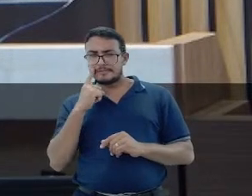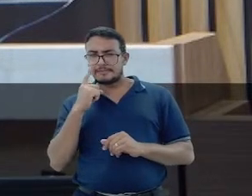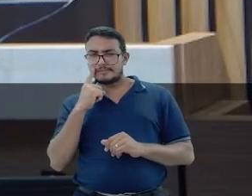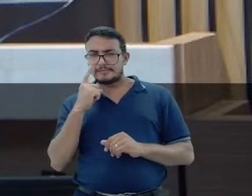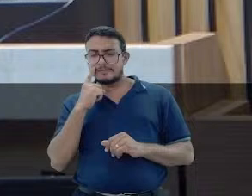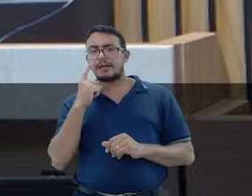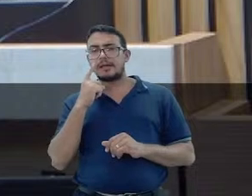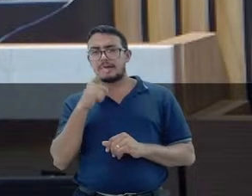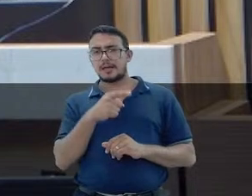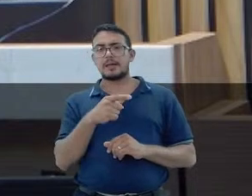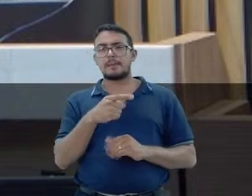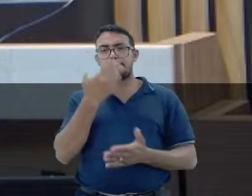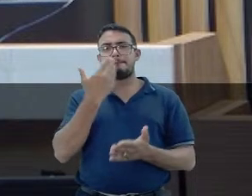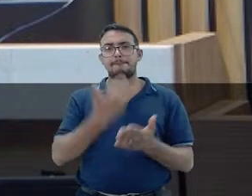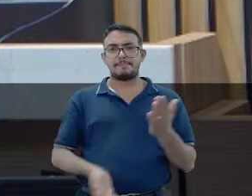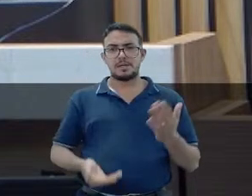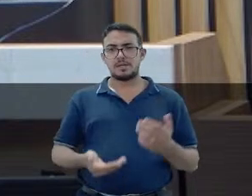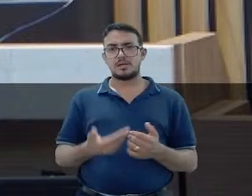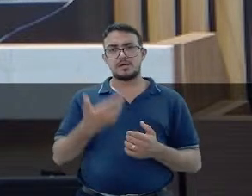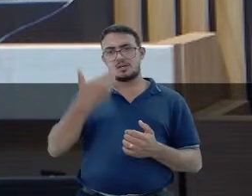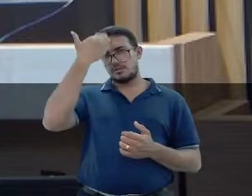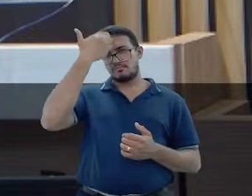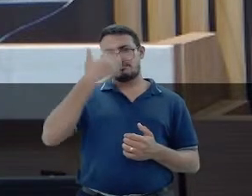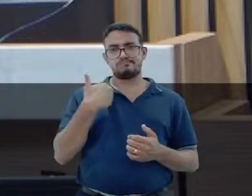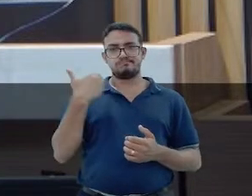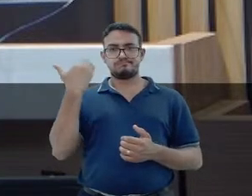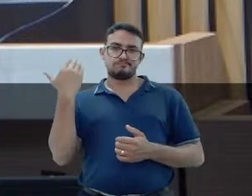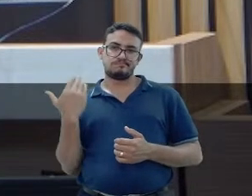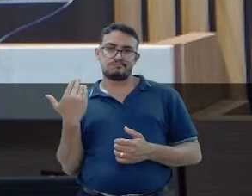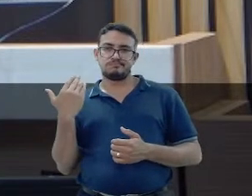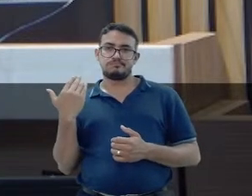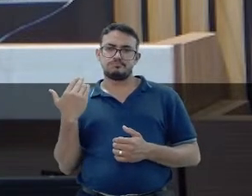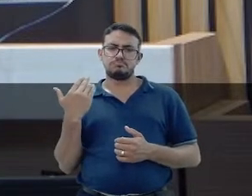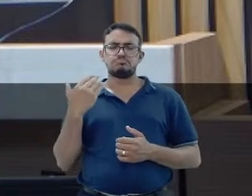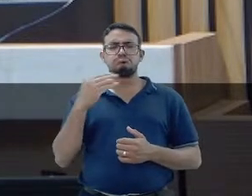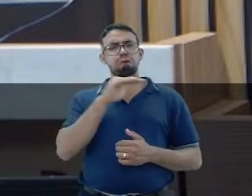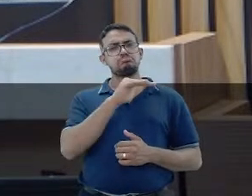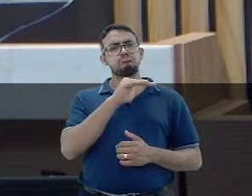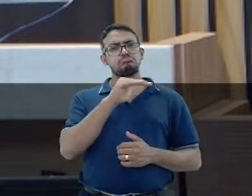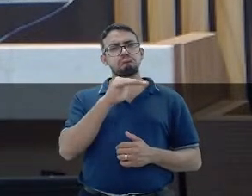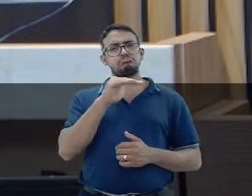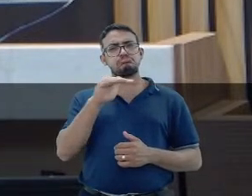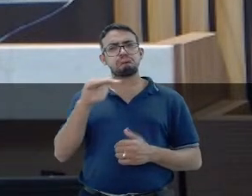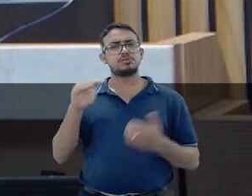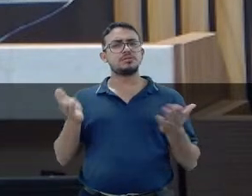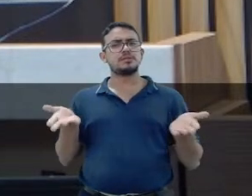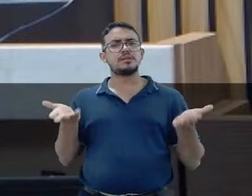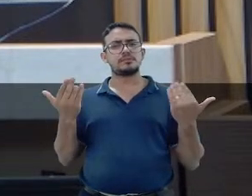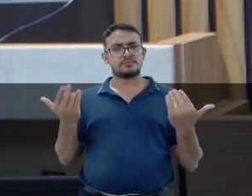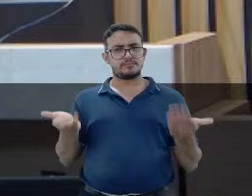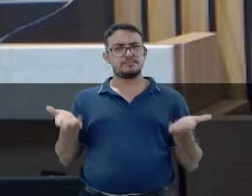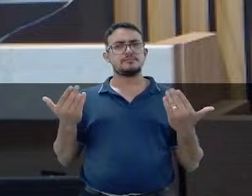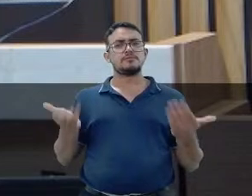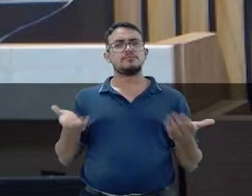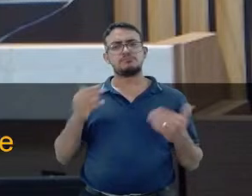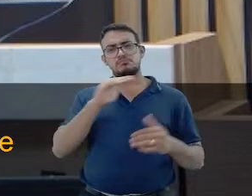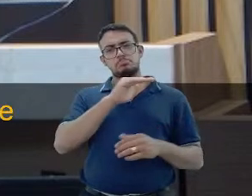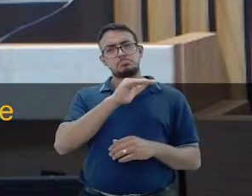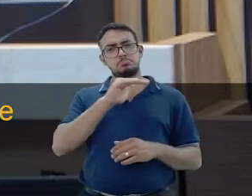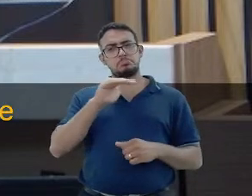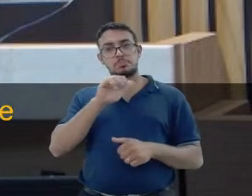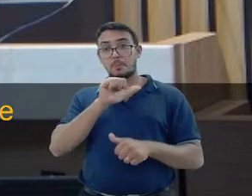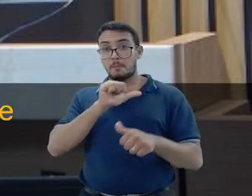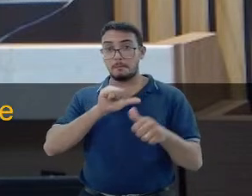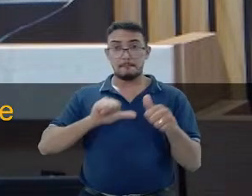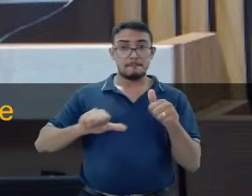neurosensorial bilateral manteve-se estável, permanecendo de leve a moderado, de modo que não houve